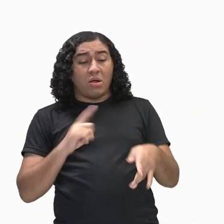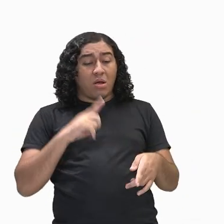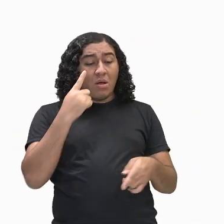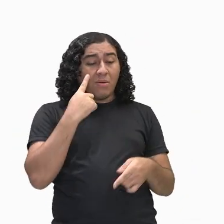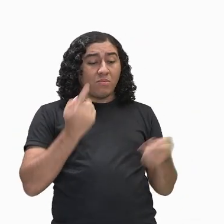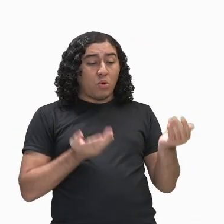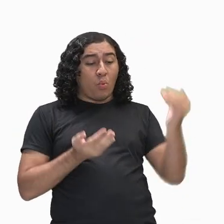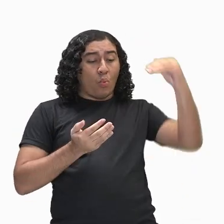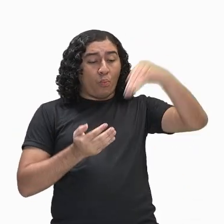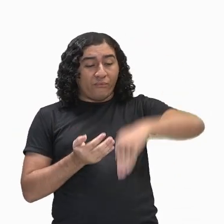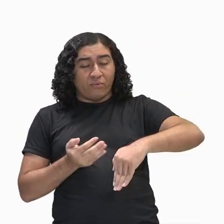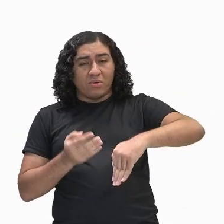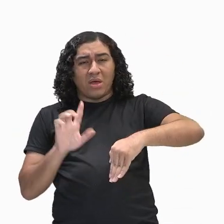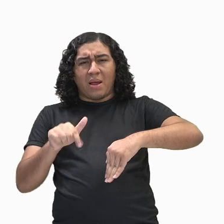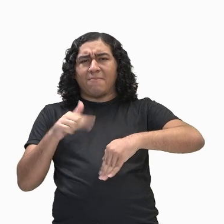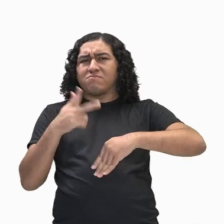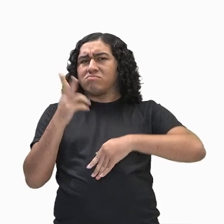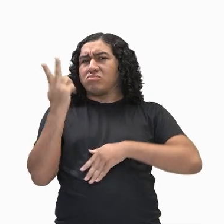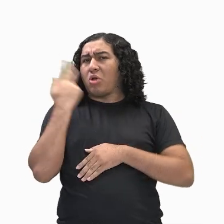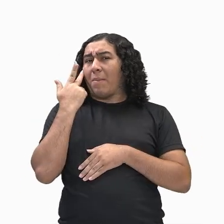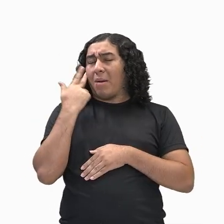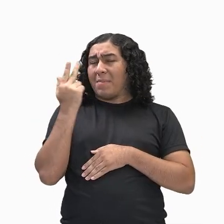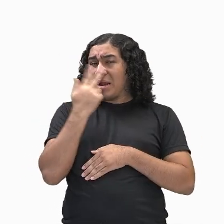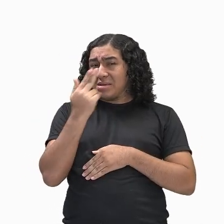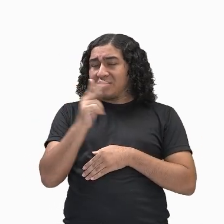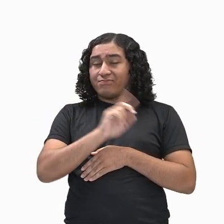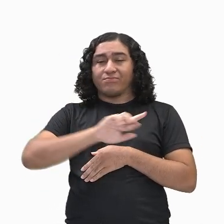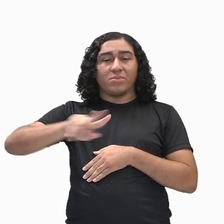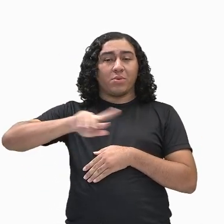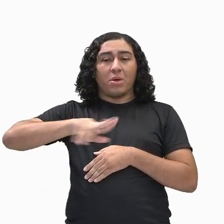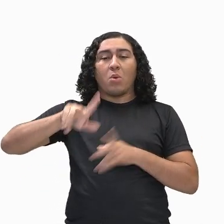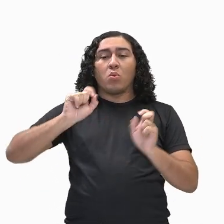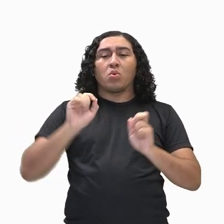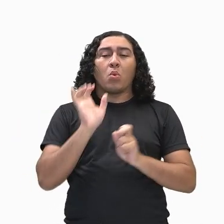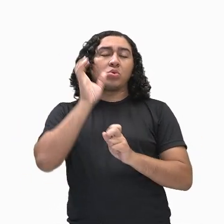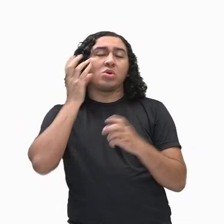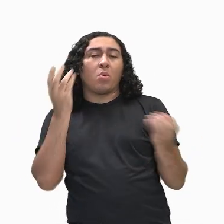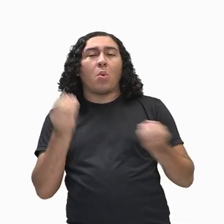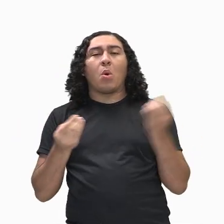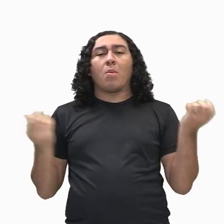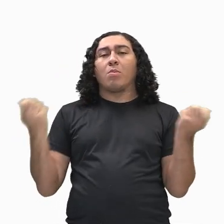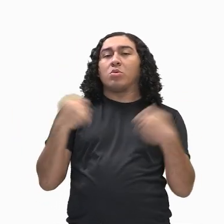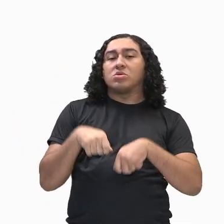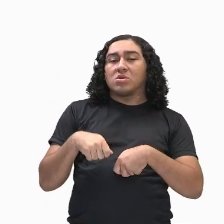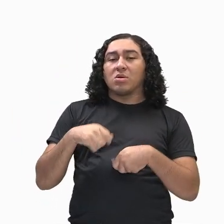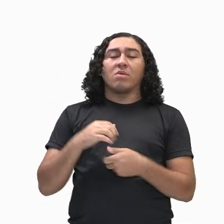pensa, isso não é normal, né? O que será que isso poderia ter sido